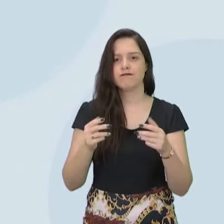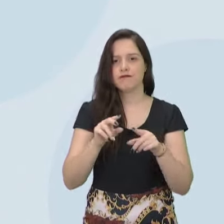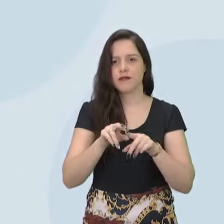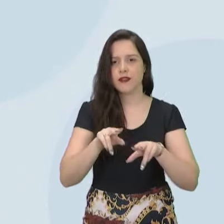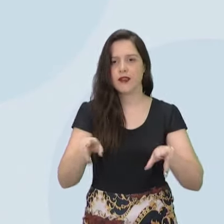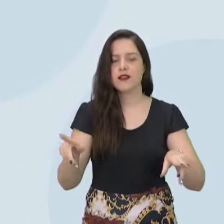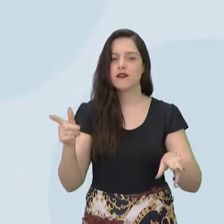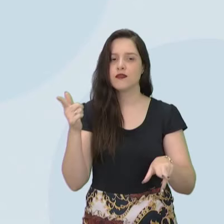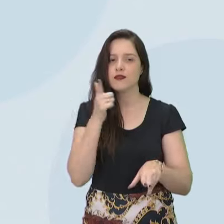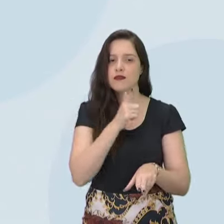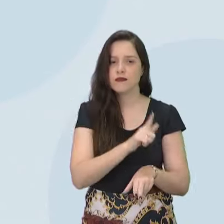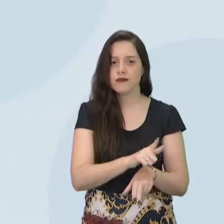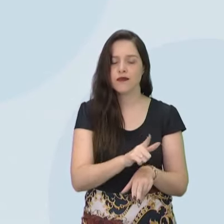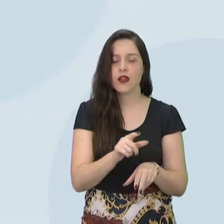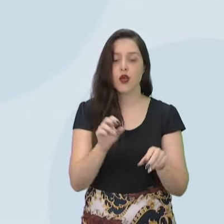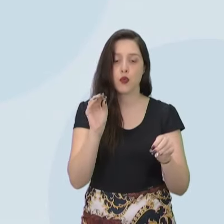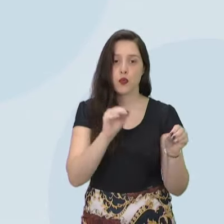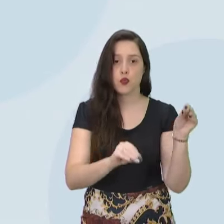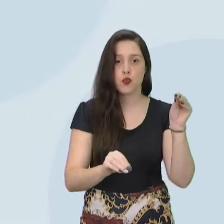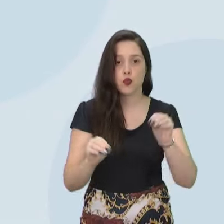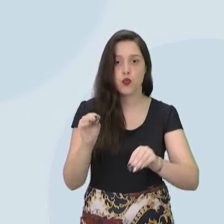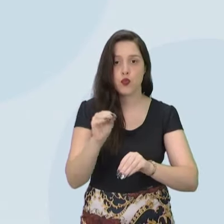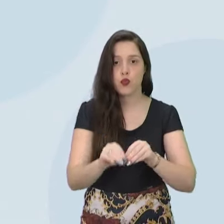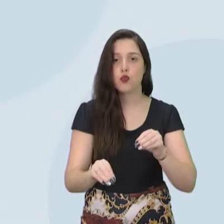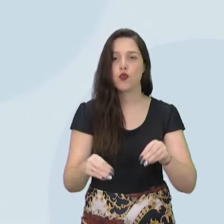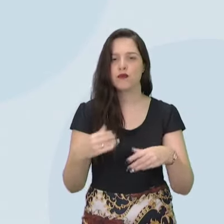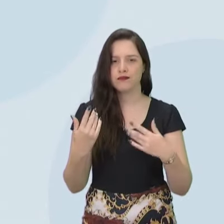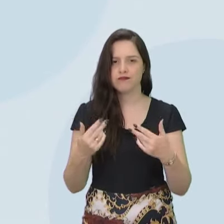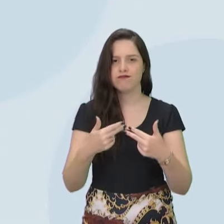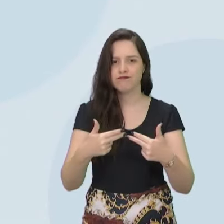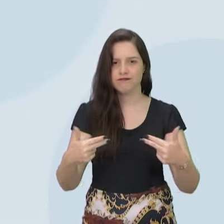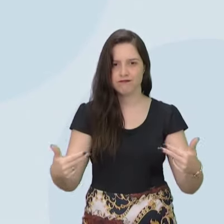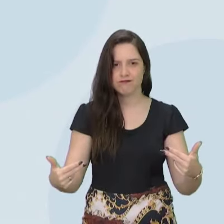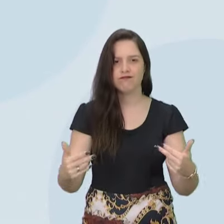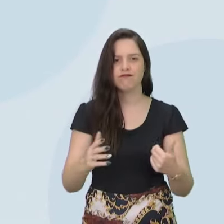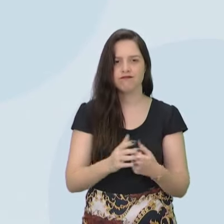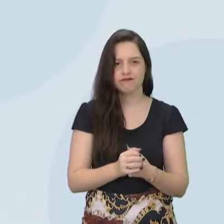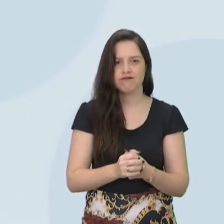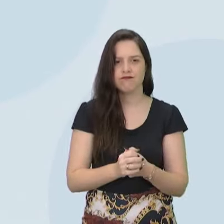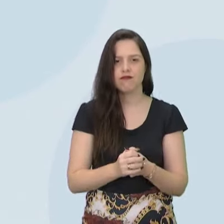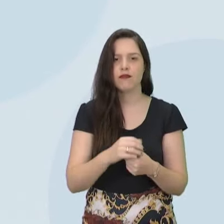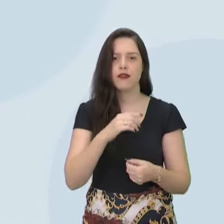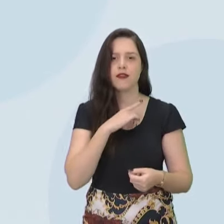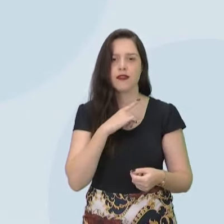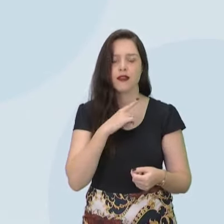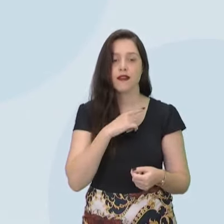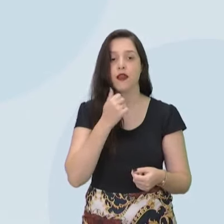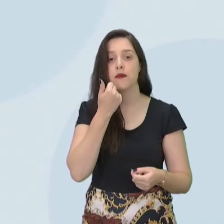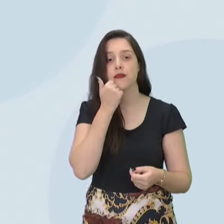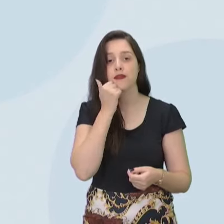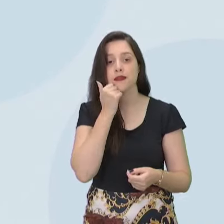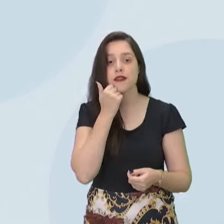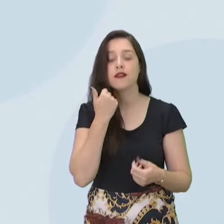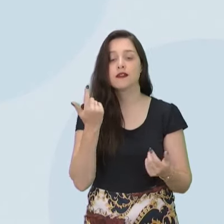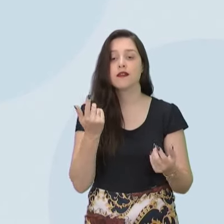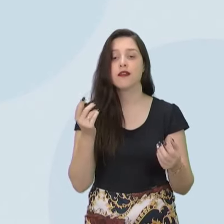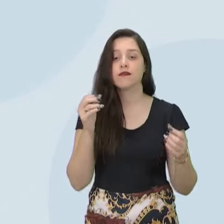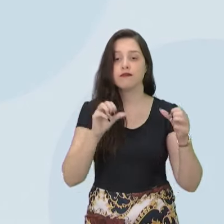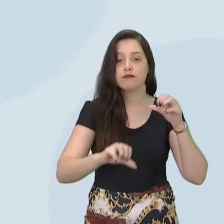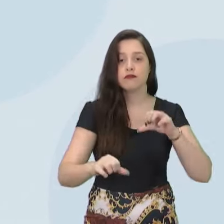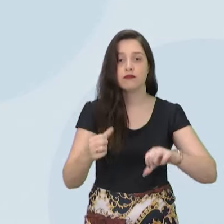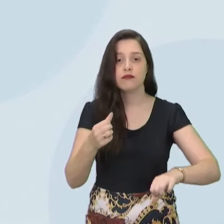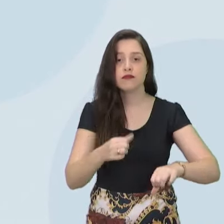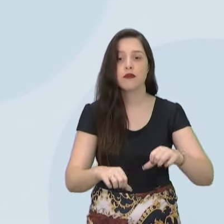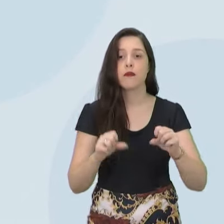consigam realmente modificar a sociedade, né, para o lado bom. Então, eles tenham a consciência a partir das pesquisas, né, que eles